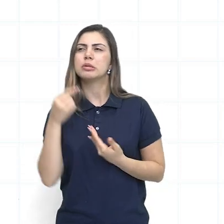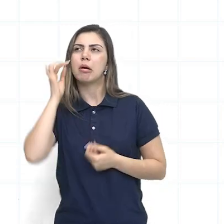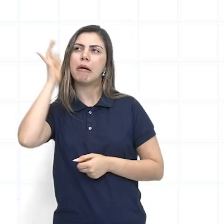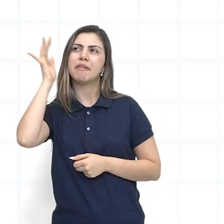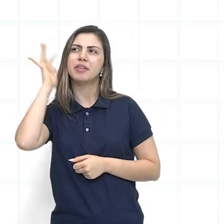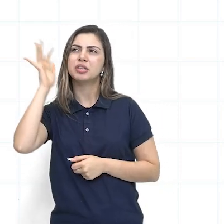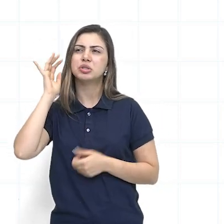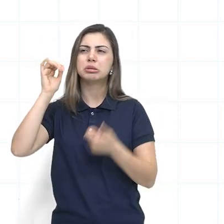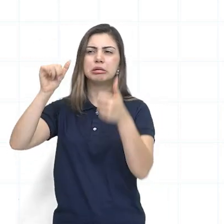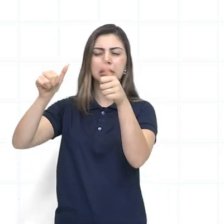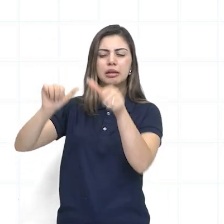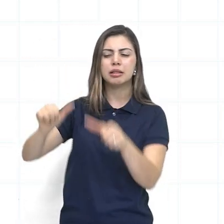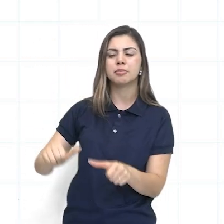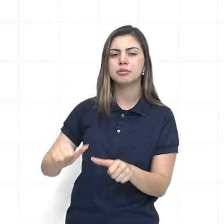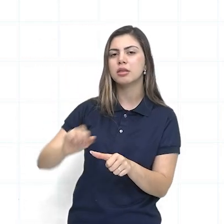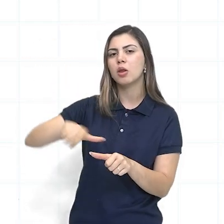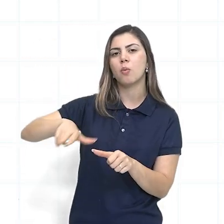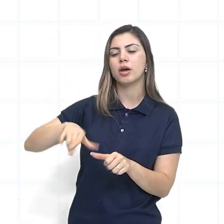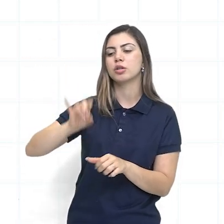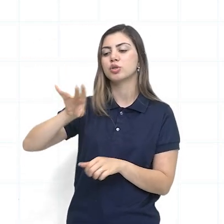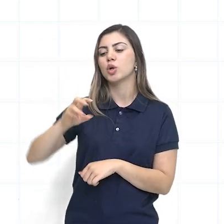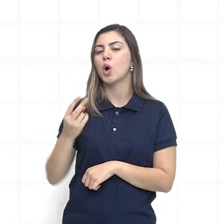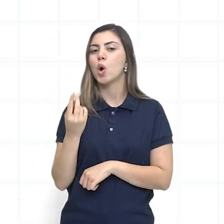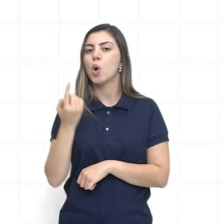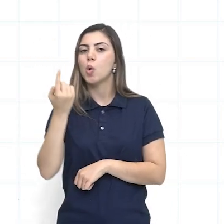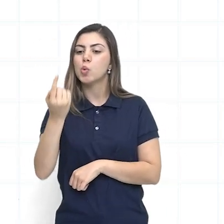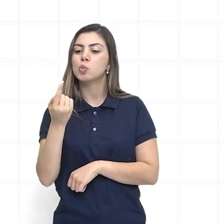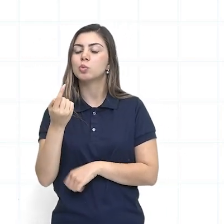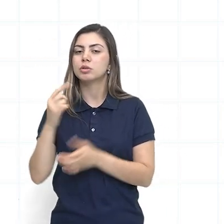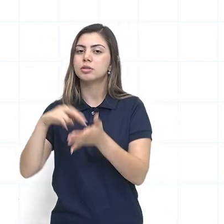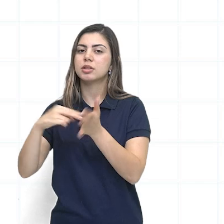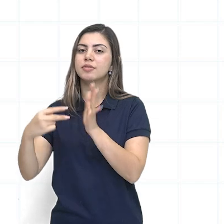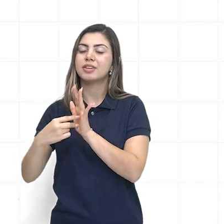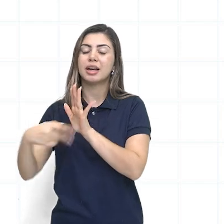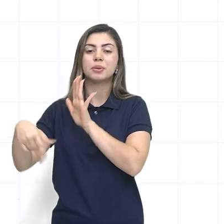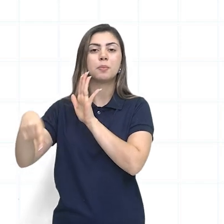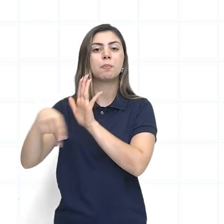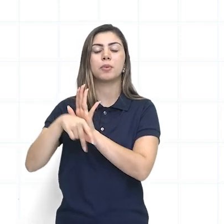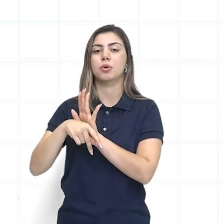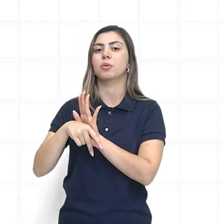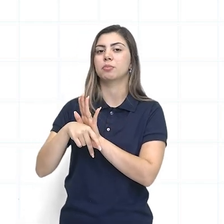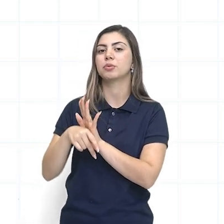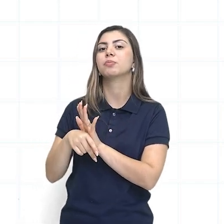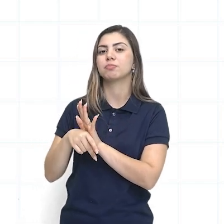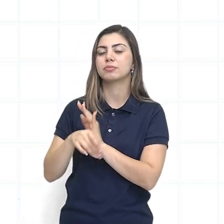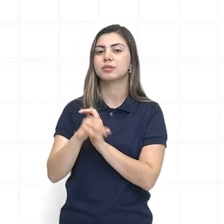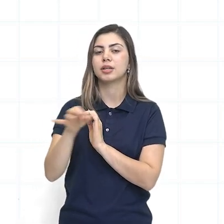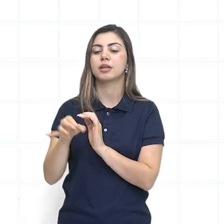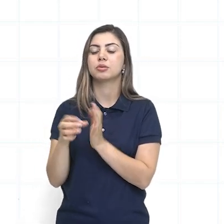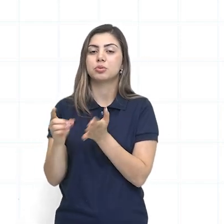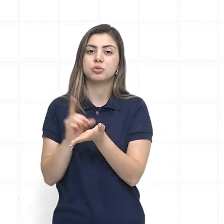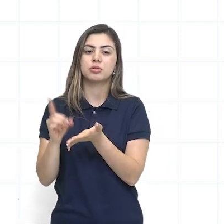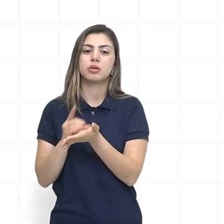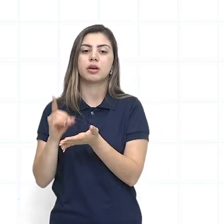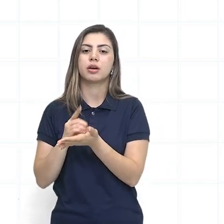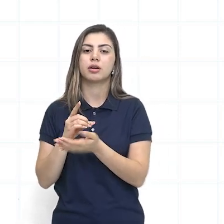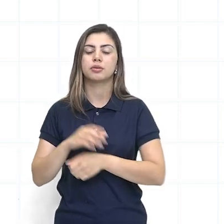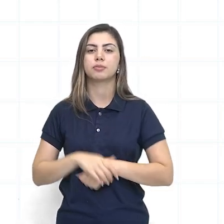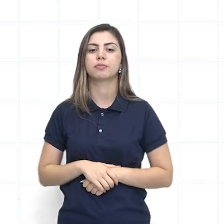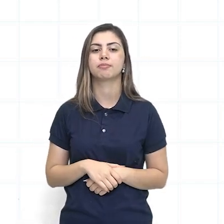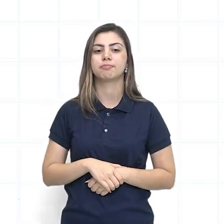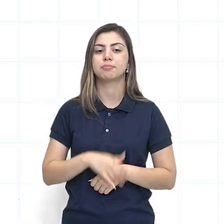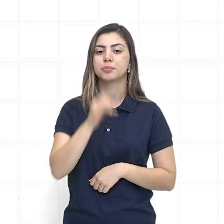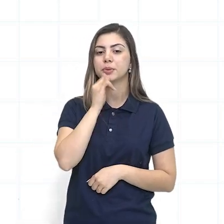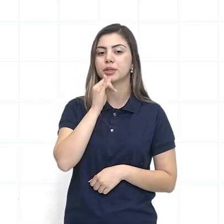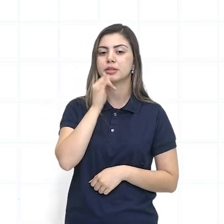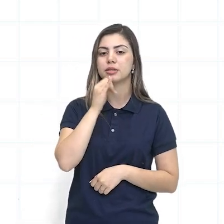ou interpretar de outra maneira, tá? Porque vem no seu sentido real mesmo. A